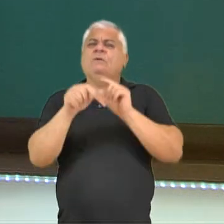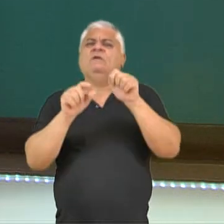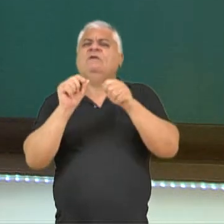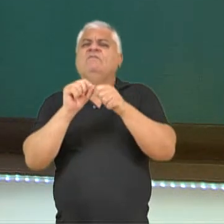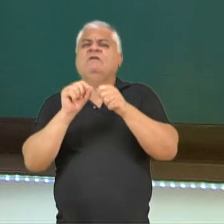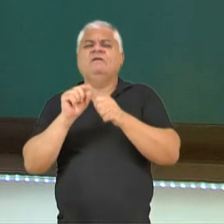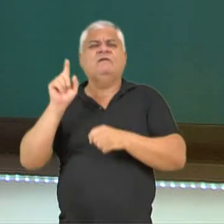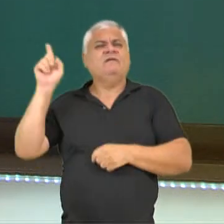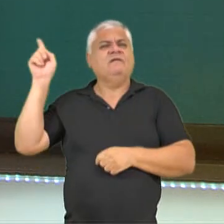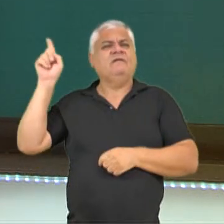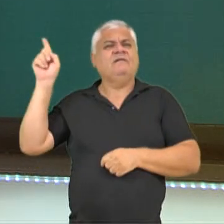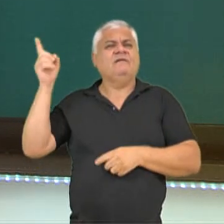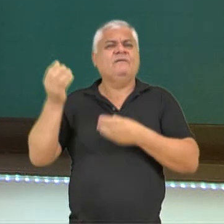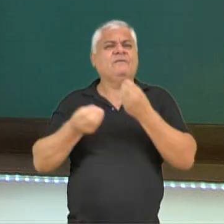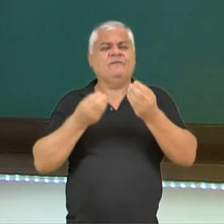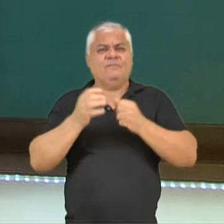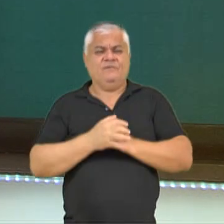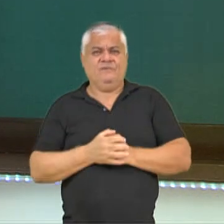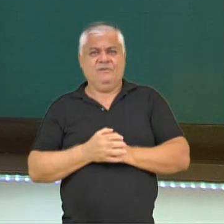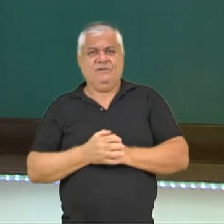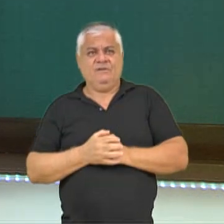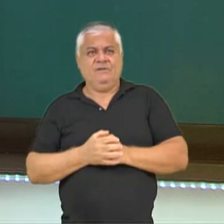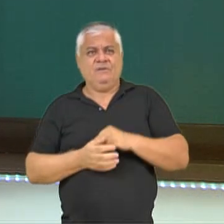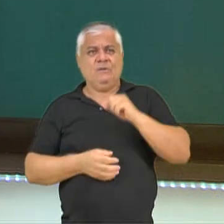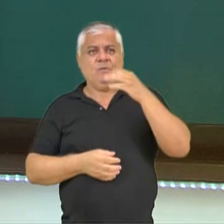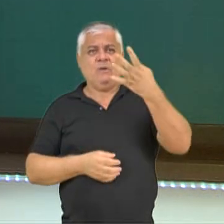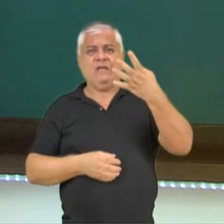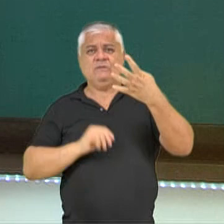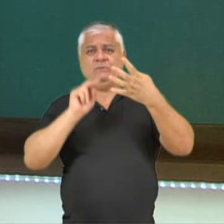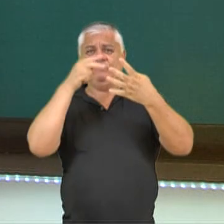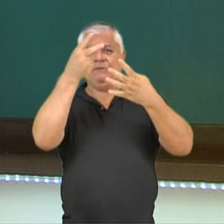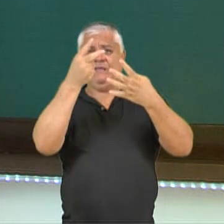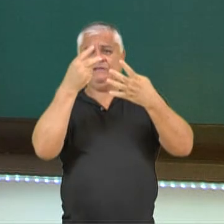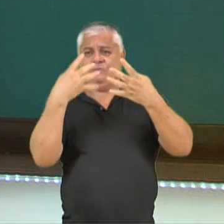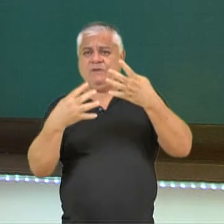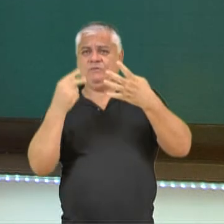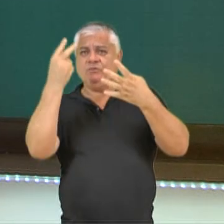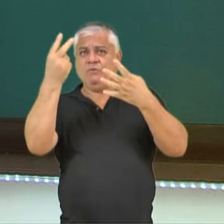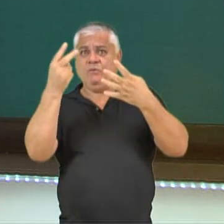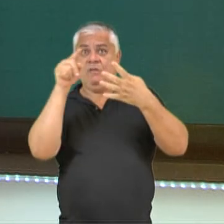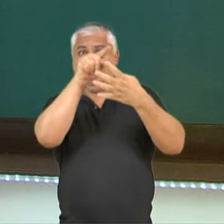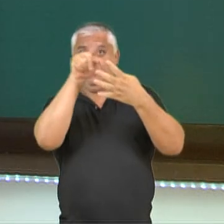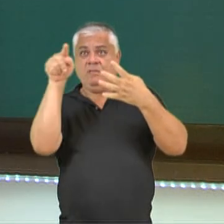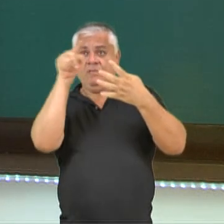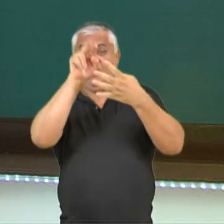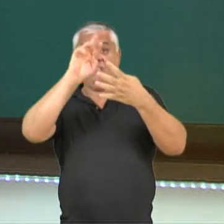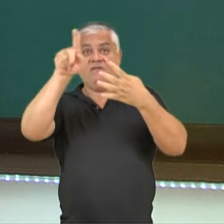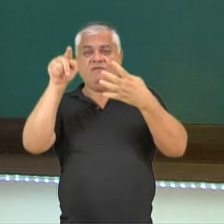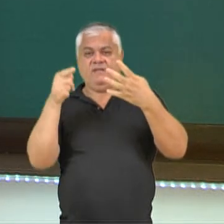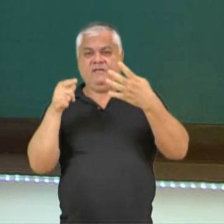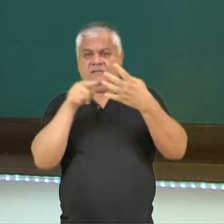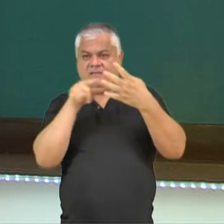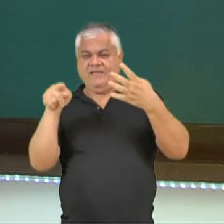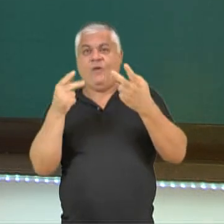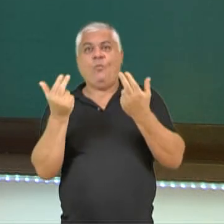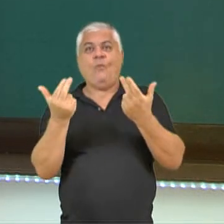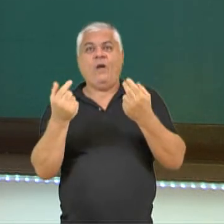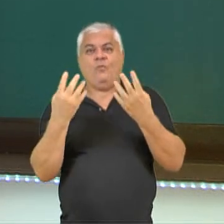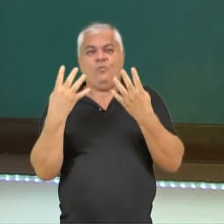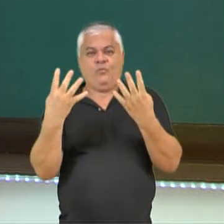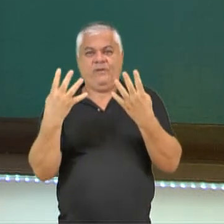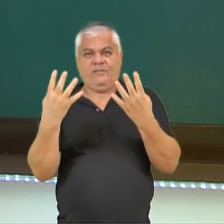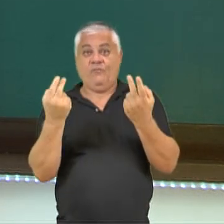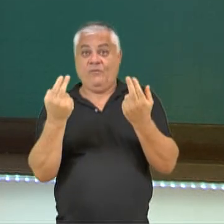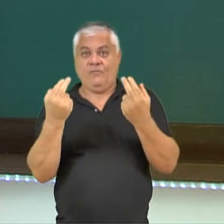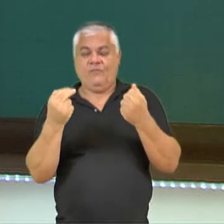nessa situação, gente? Olha lá, multiplicação de bases iguais e expoentes diferentes. Você lembra disso? Ó, o